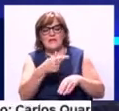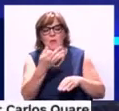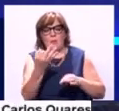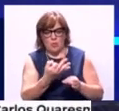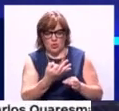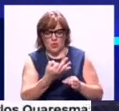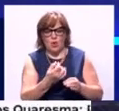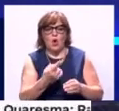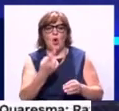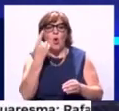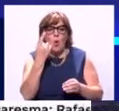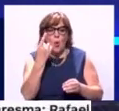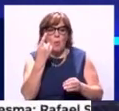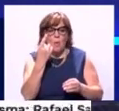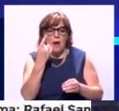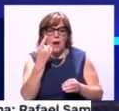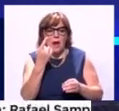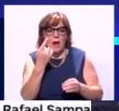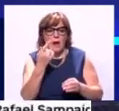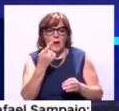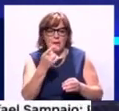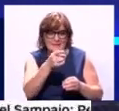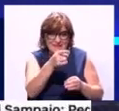que uma dessas tranches, dessa modalidade